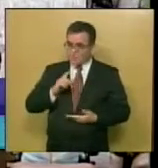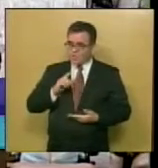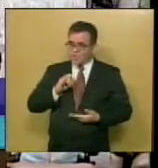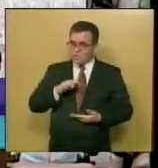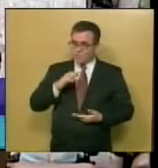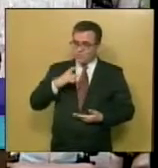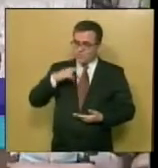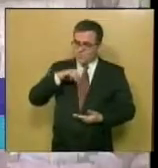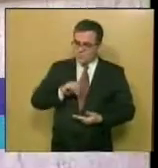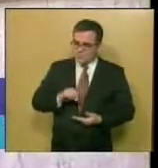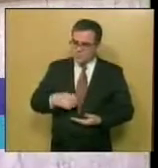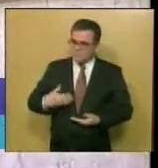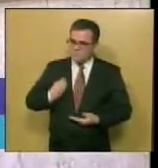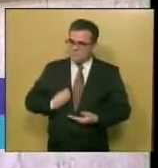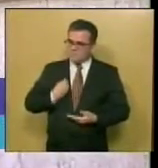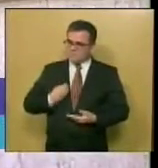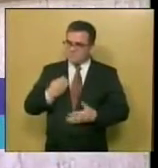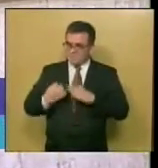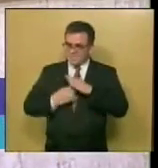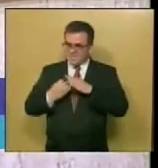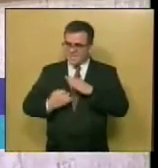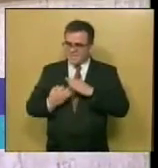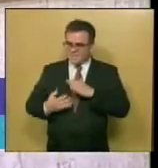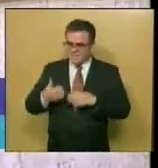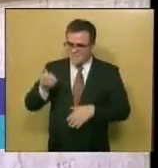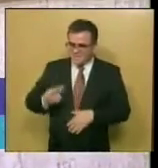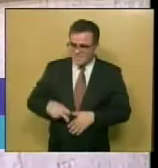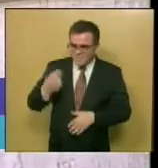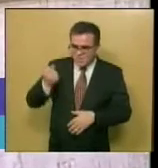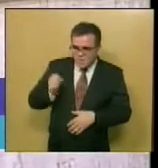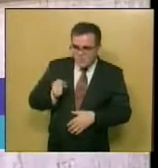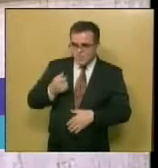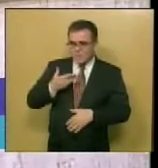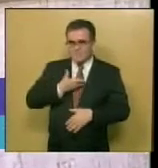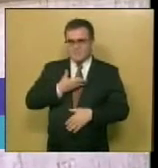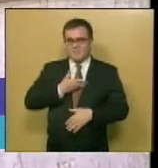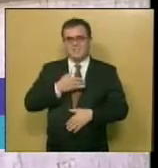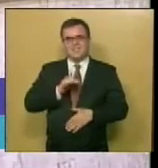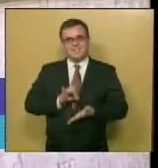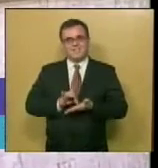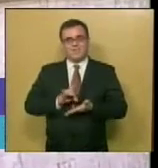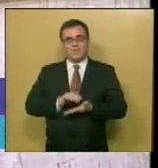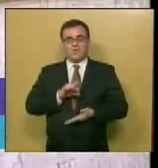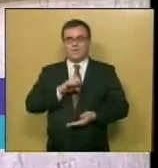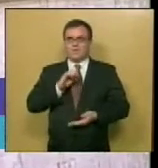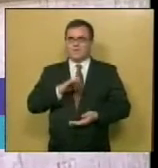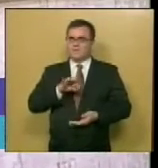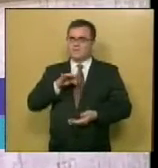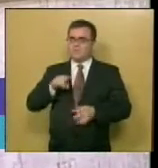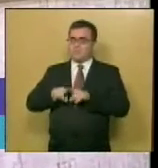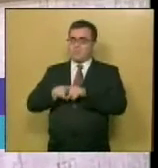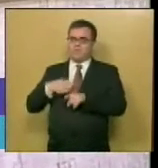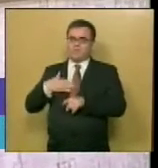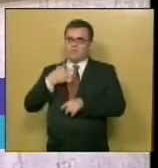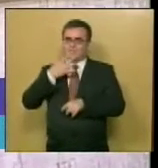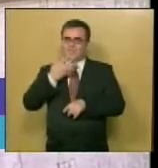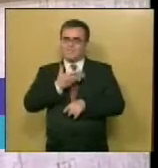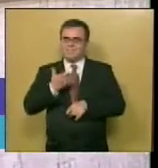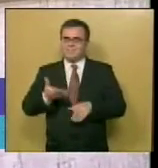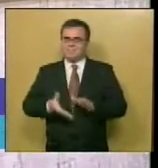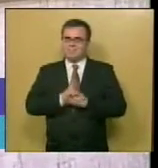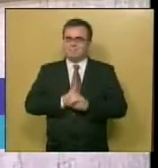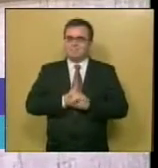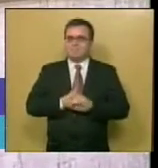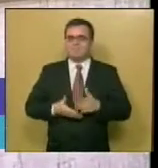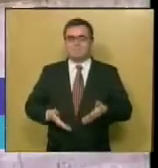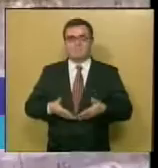empresário sergipano, e que conseguiu uma amizade boa através de meu irmão Roberto Bispo. Juliano, foi um prazer ter o seu